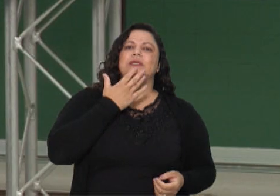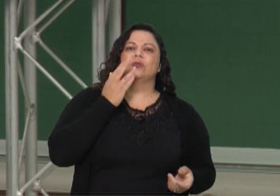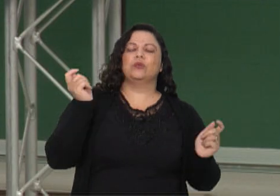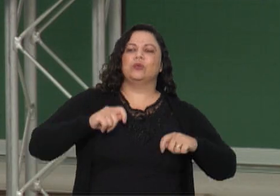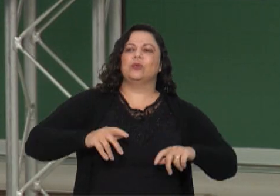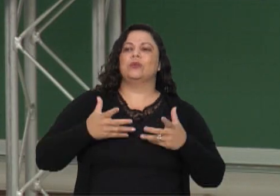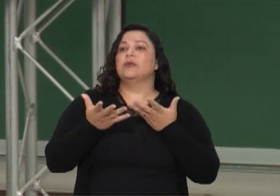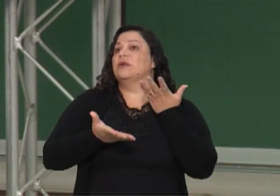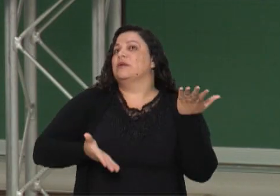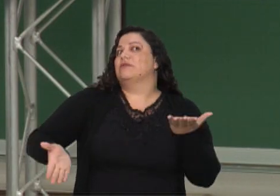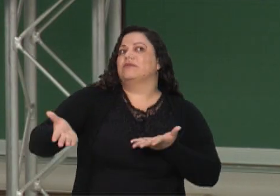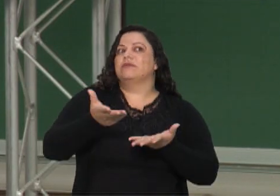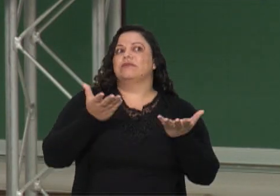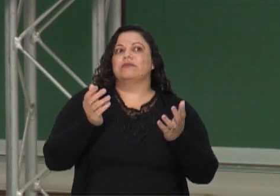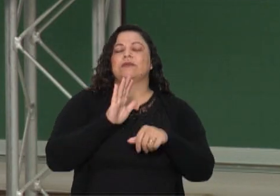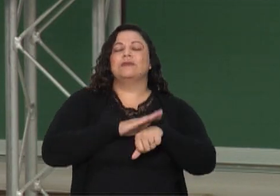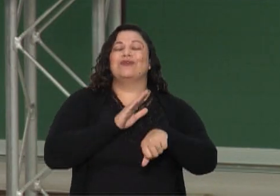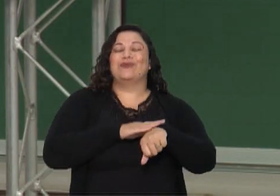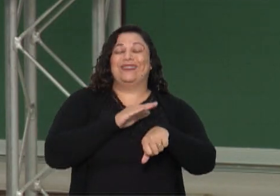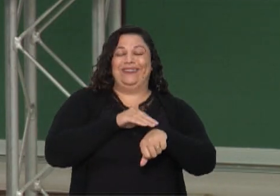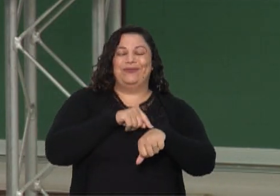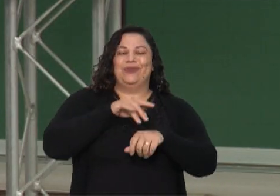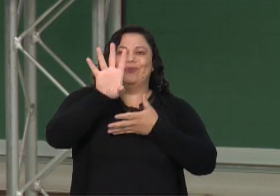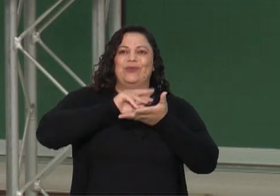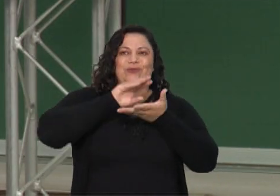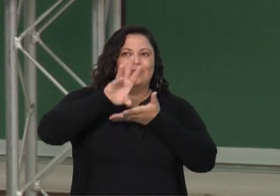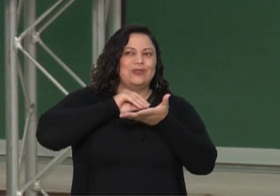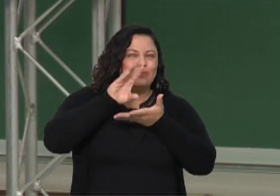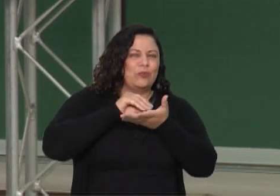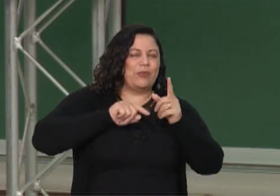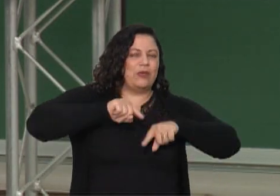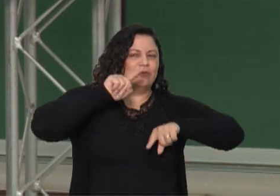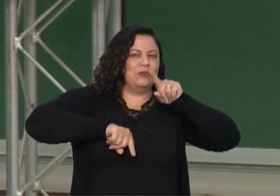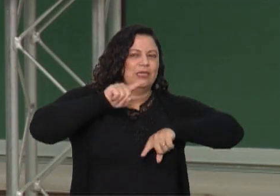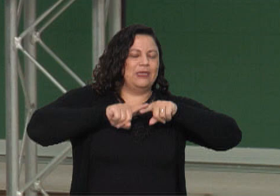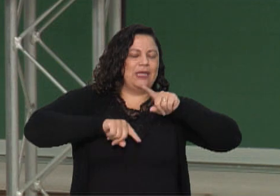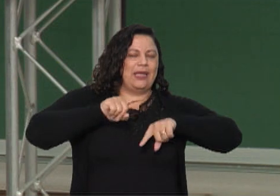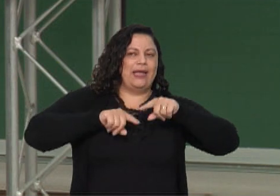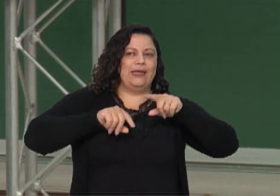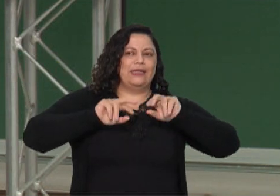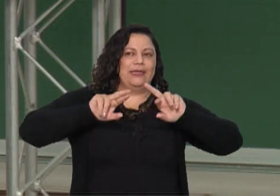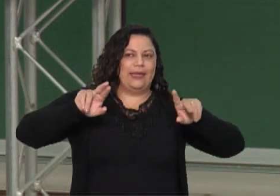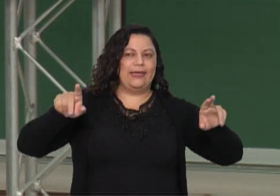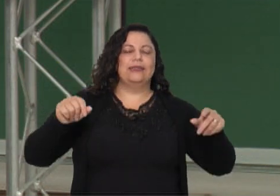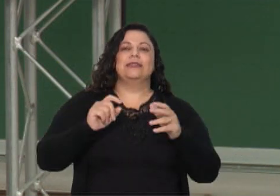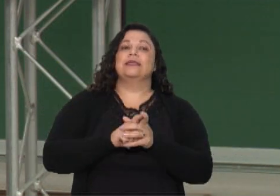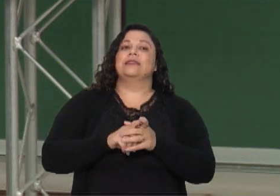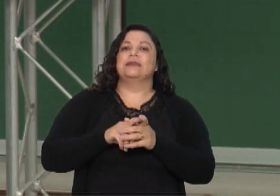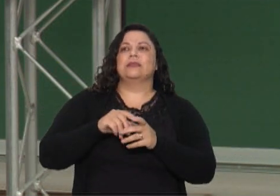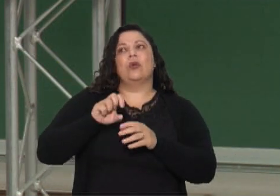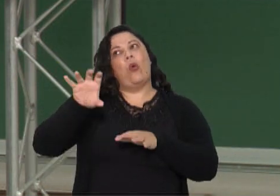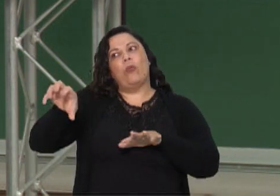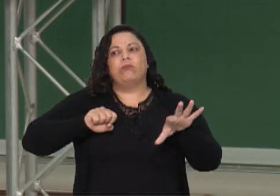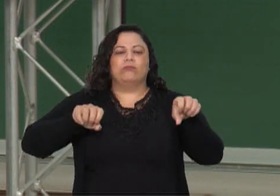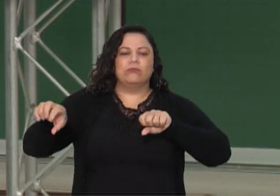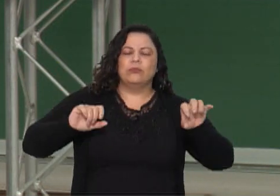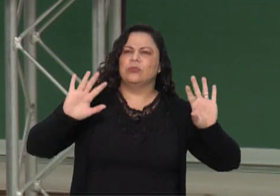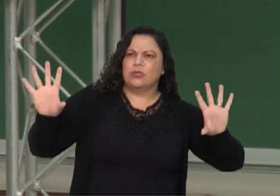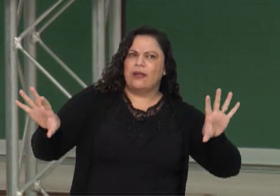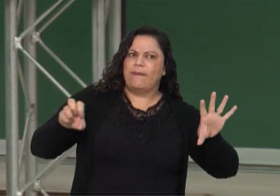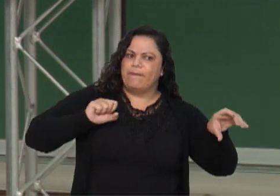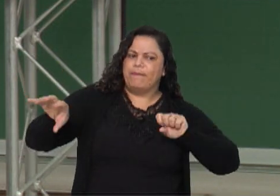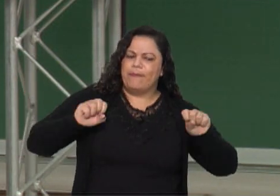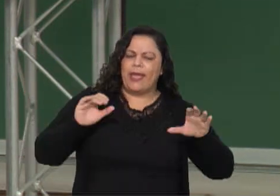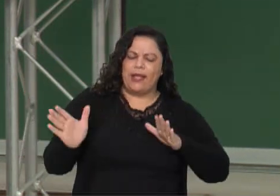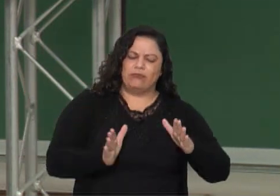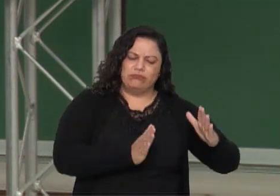Olha só. Eu vou dar um tempinho para vocês copiarem os materiais ou, se vocês quiserem, ir buscando esses materiais já. Para